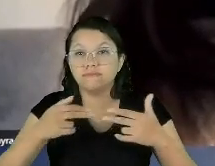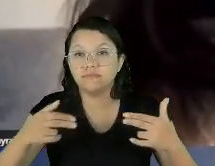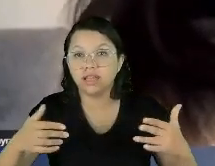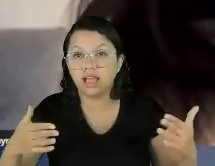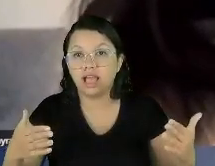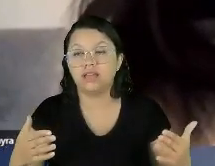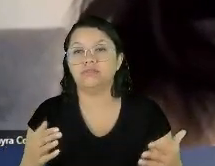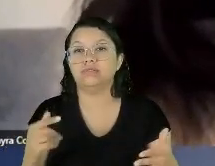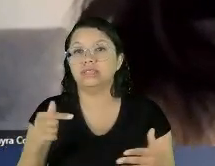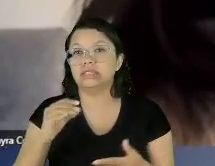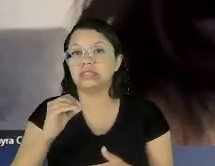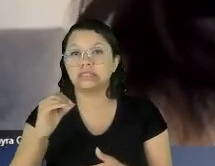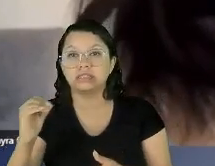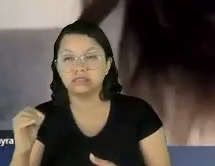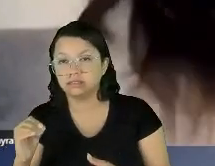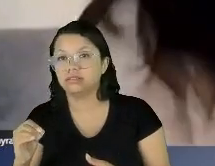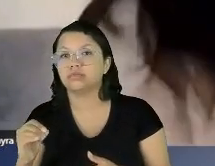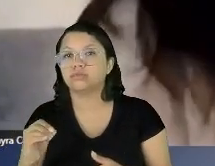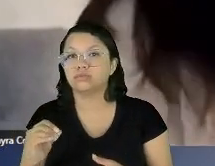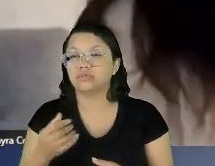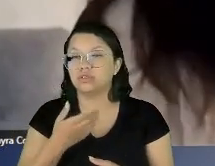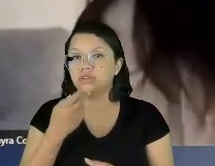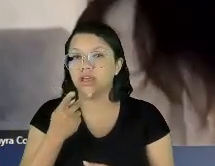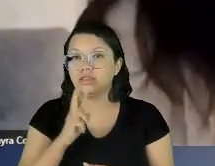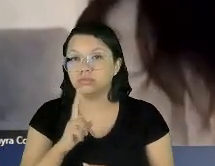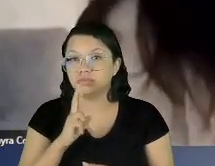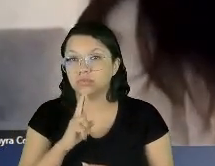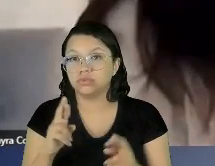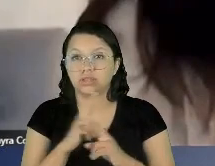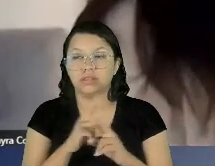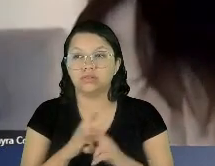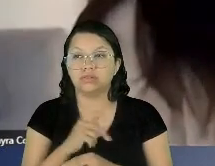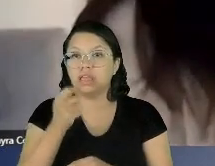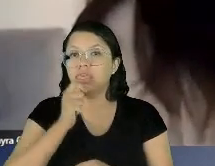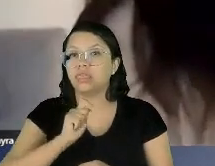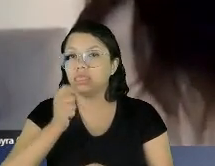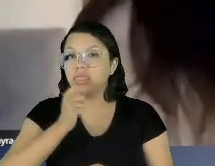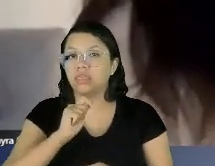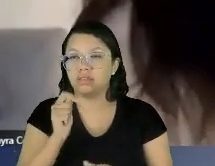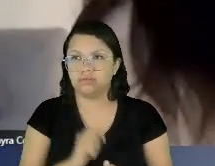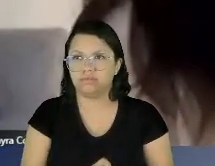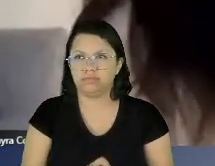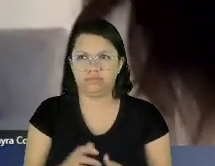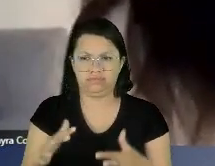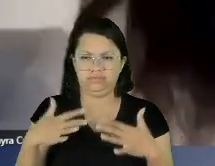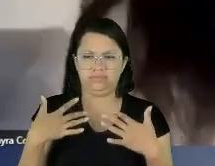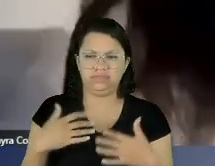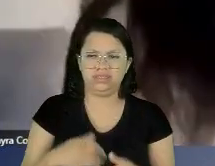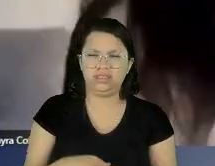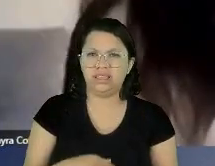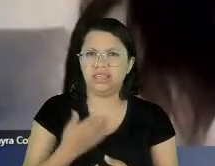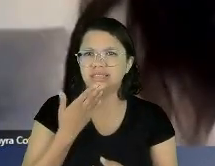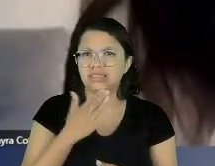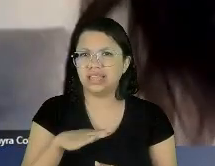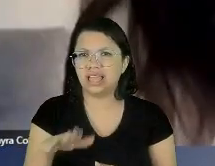eu li vários desses 700 tweets da questão do sorvete. É impressionante.